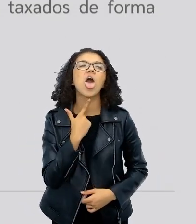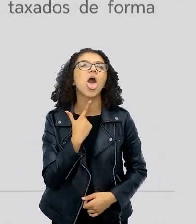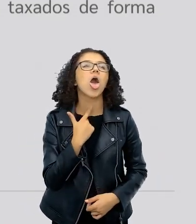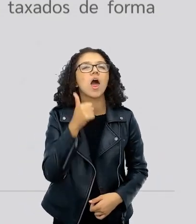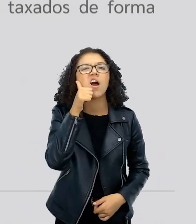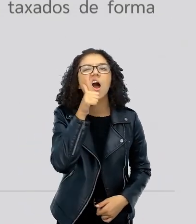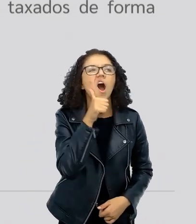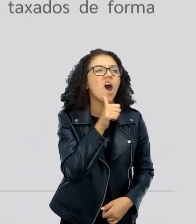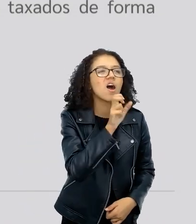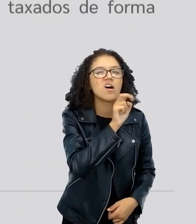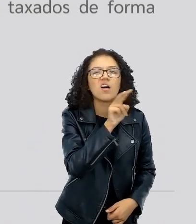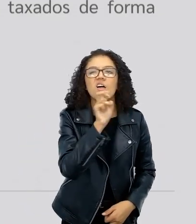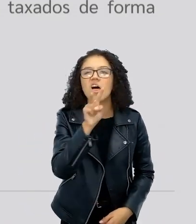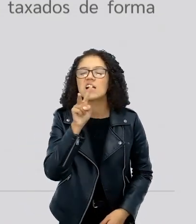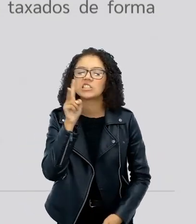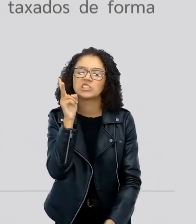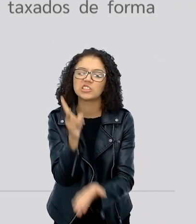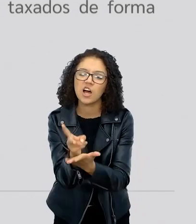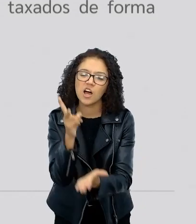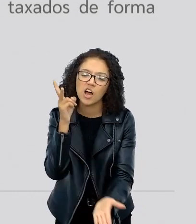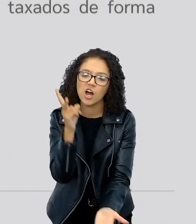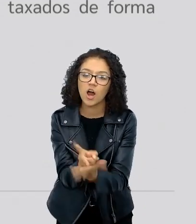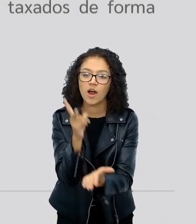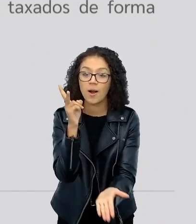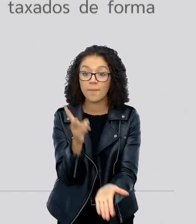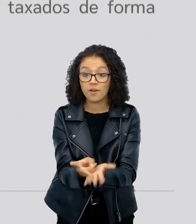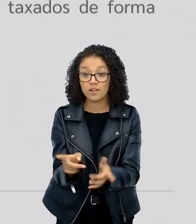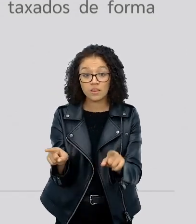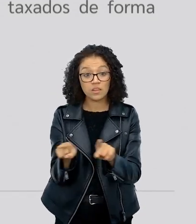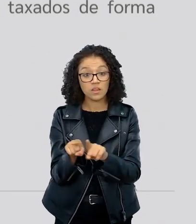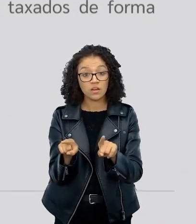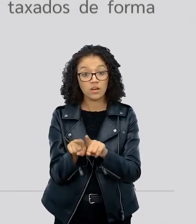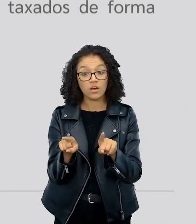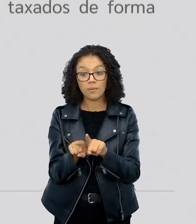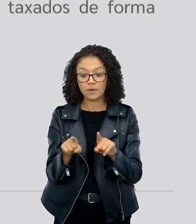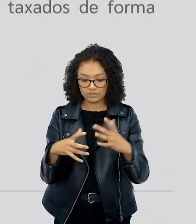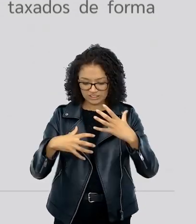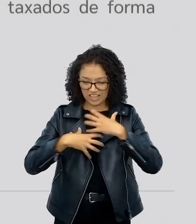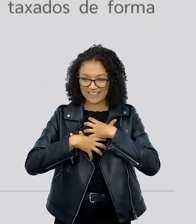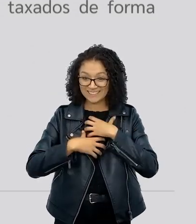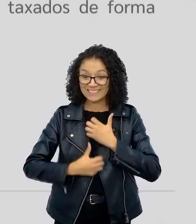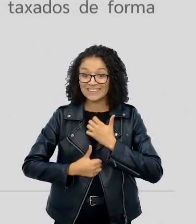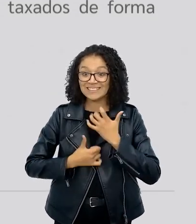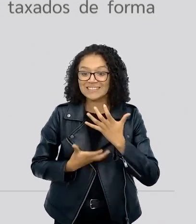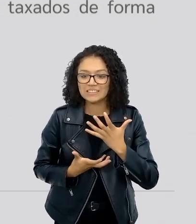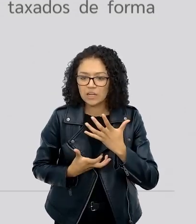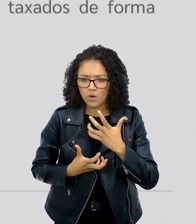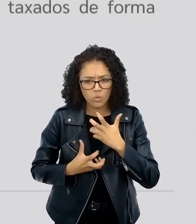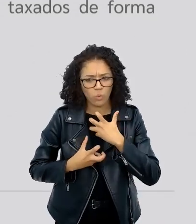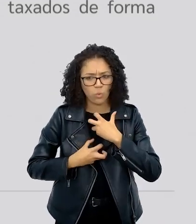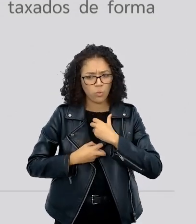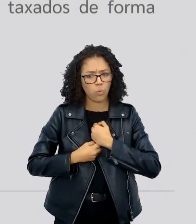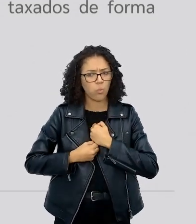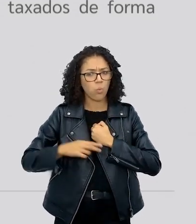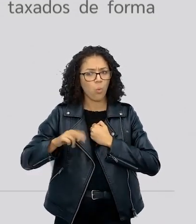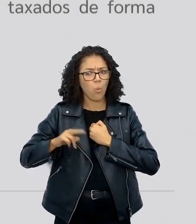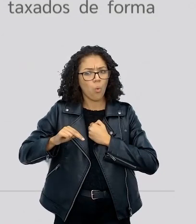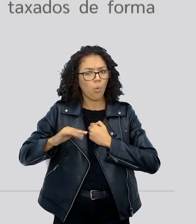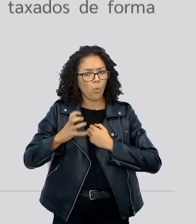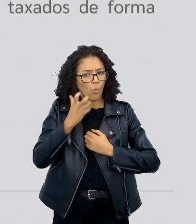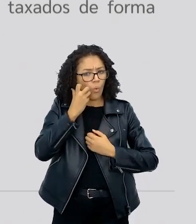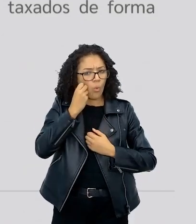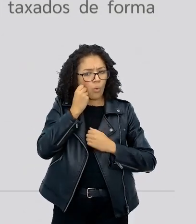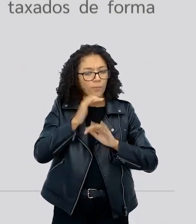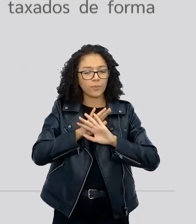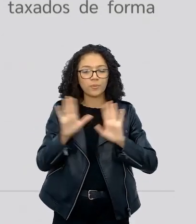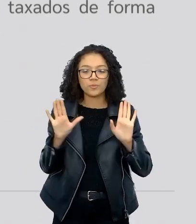momento. Os meninos entendem que eles não podem demonstrar seus sentimentos. Isso, gente, leva a uma